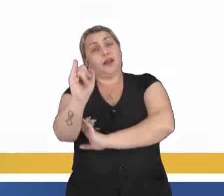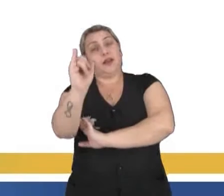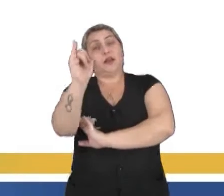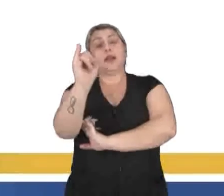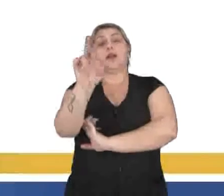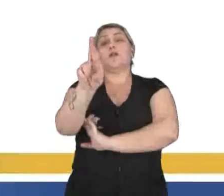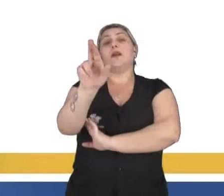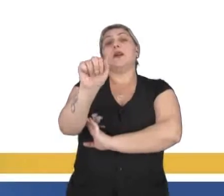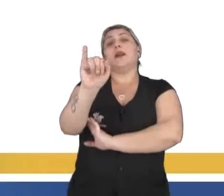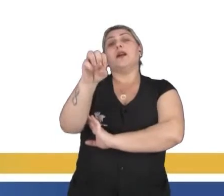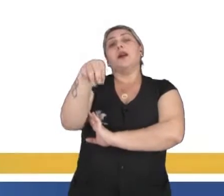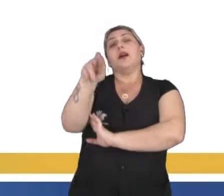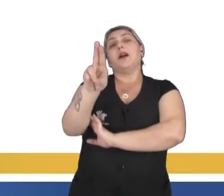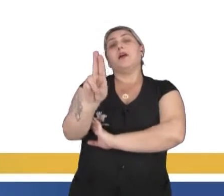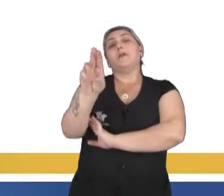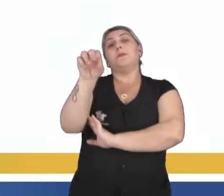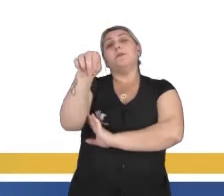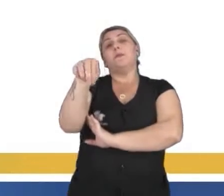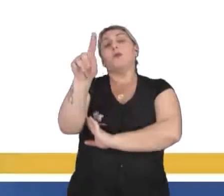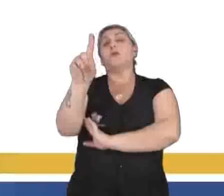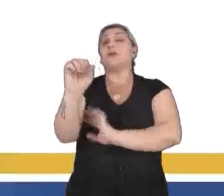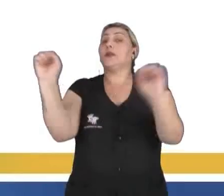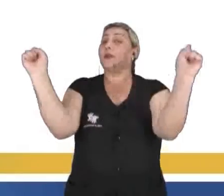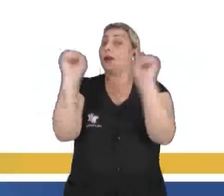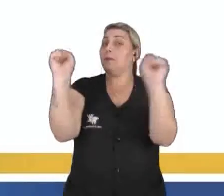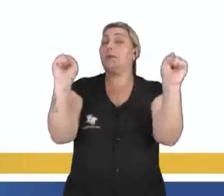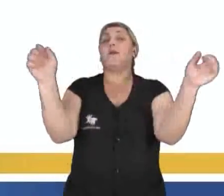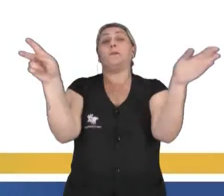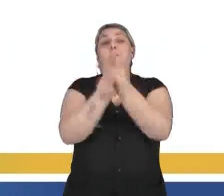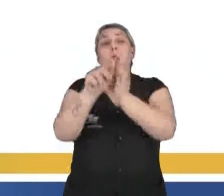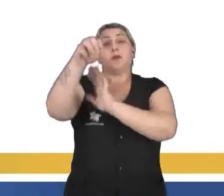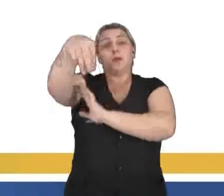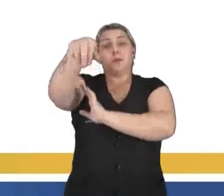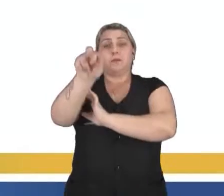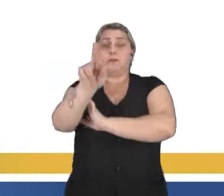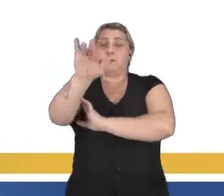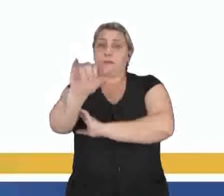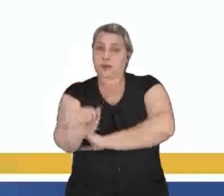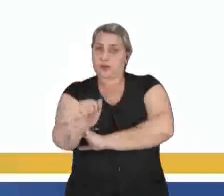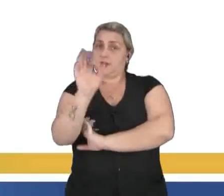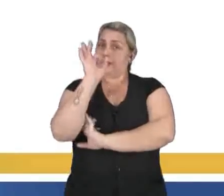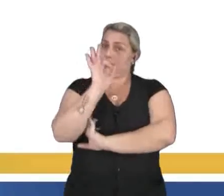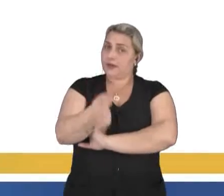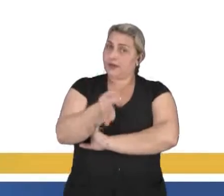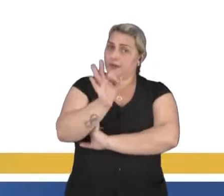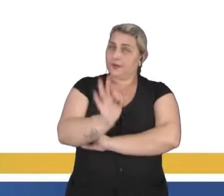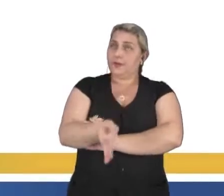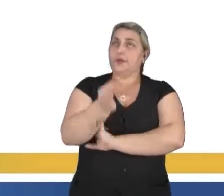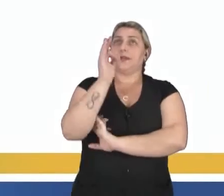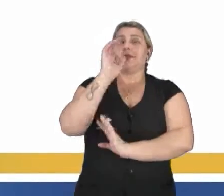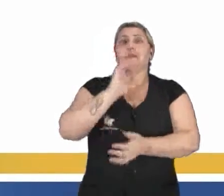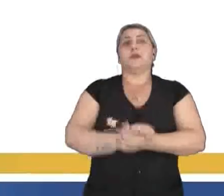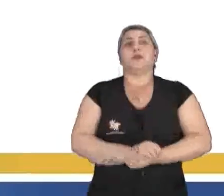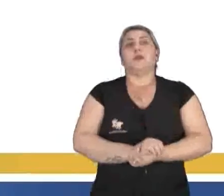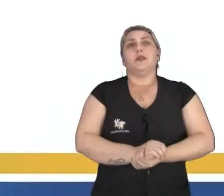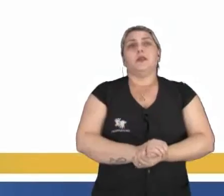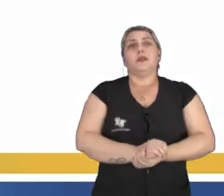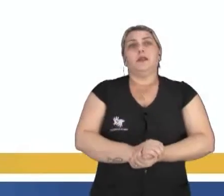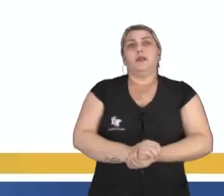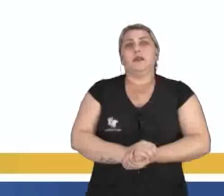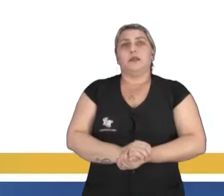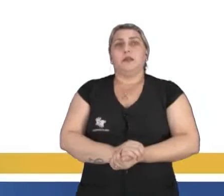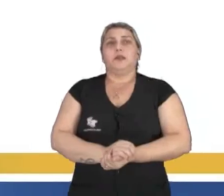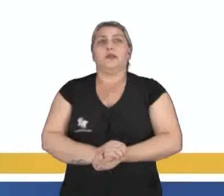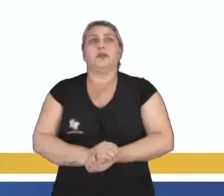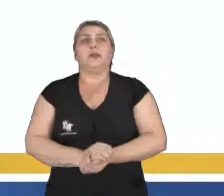que esse Raimundo não é qualquer um é aquele que amava Maria tá Teresa não era qualquer Teresa era Teresa que amava